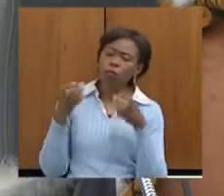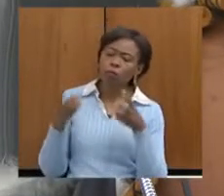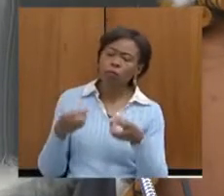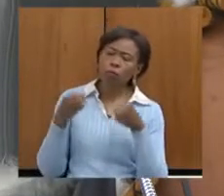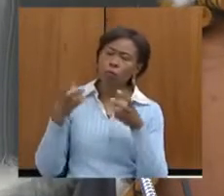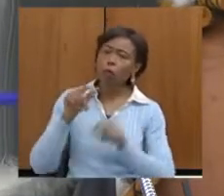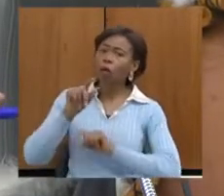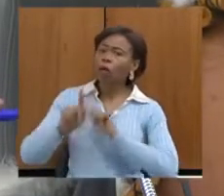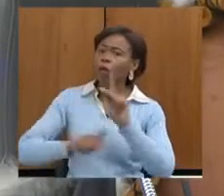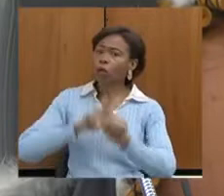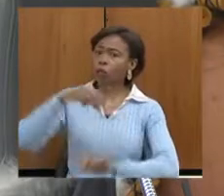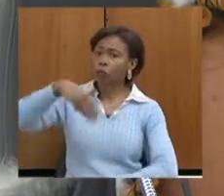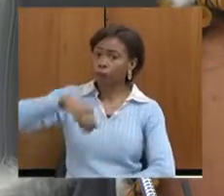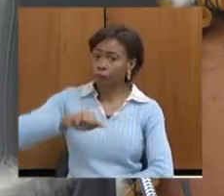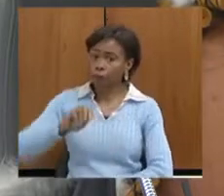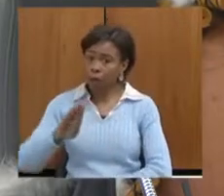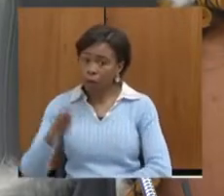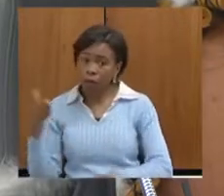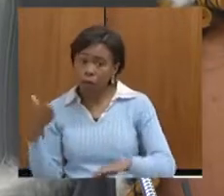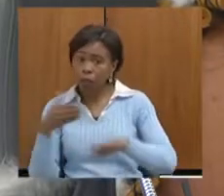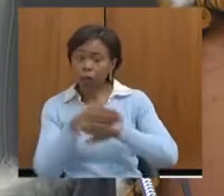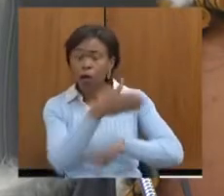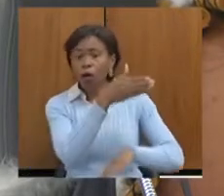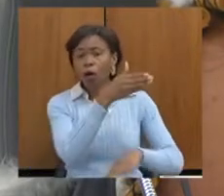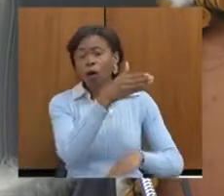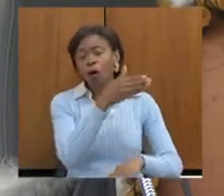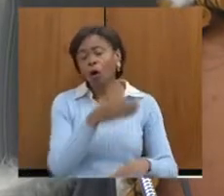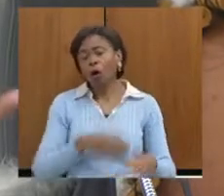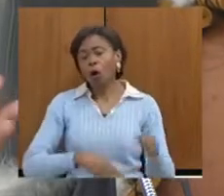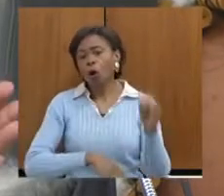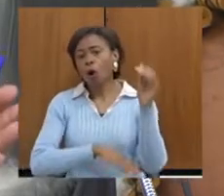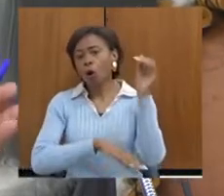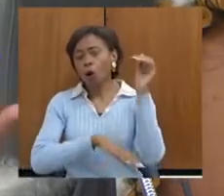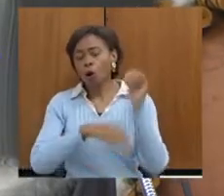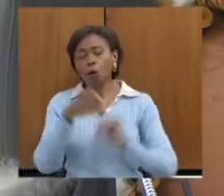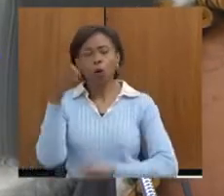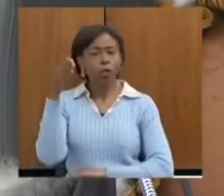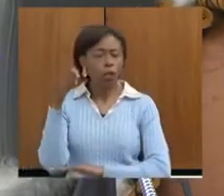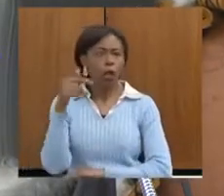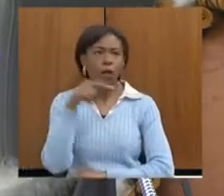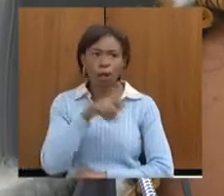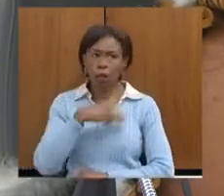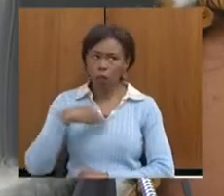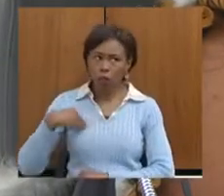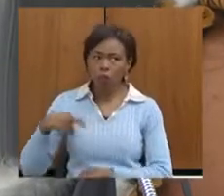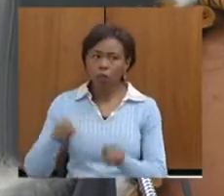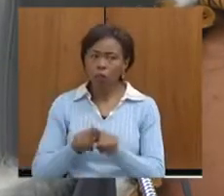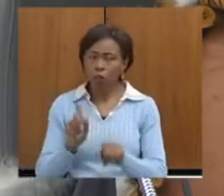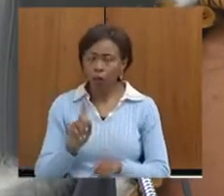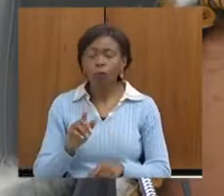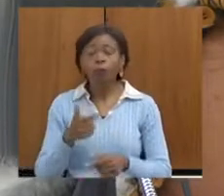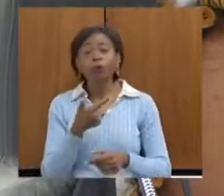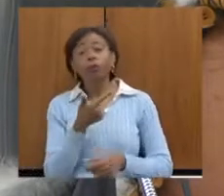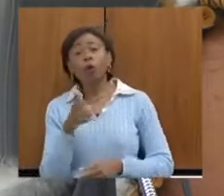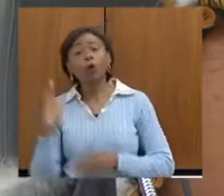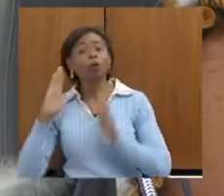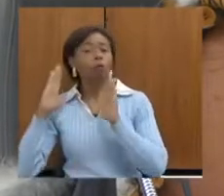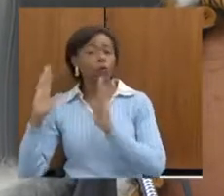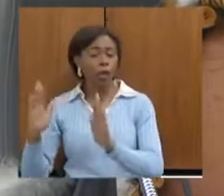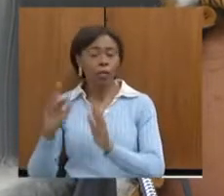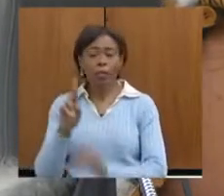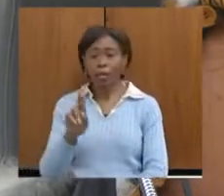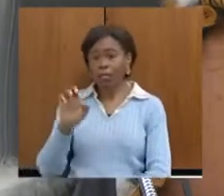impedindo como mab de acessar os hotéis em Mariana e assim por diante depois nós tiver uma outra fase que foi a fase da da